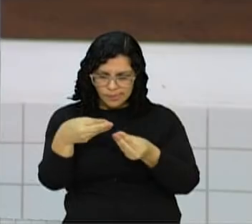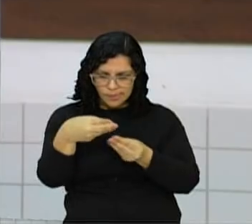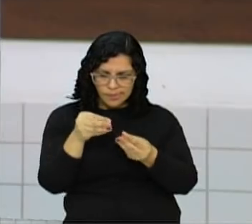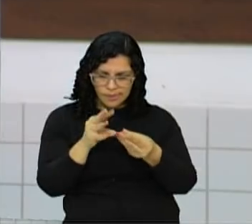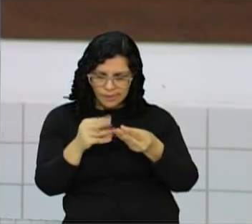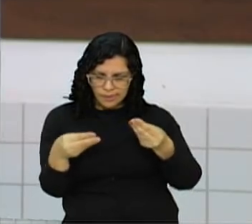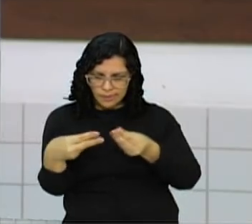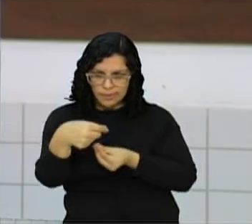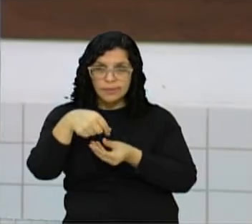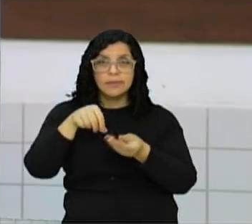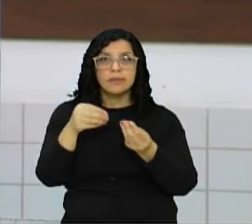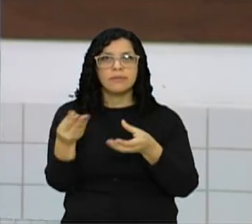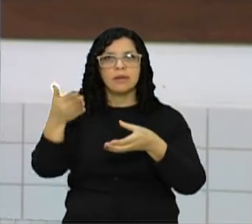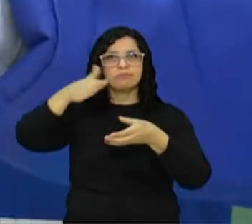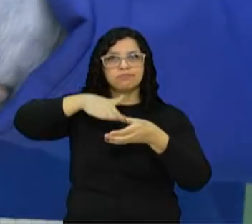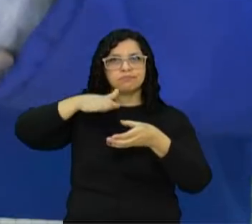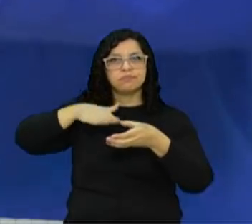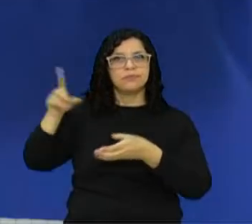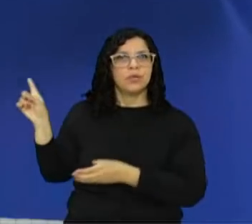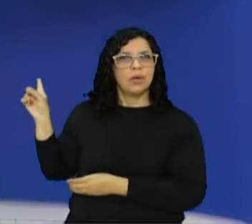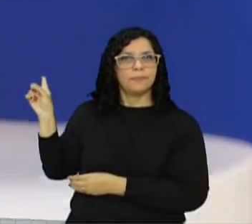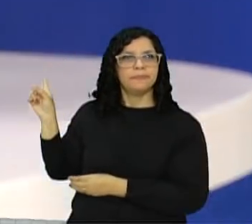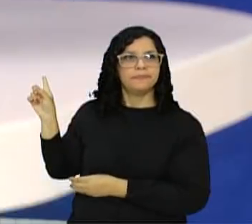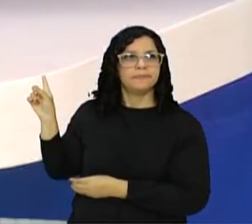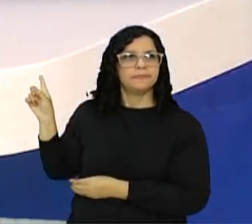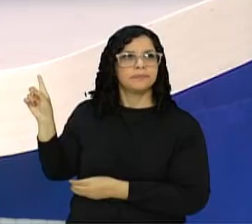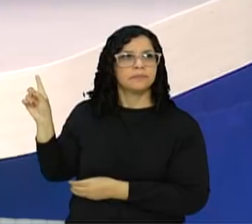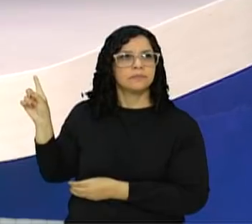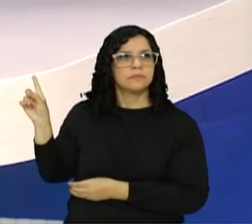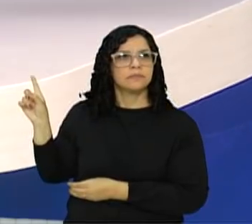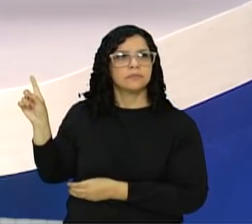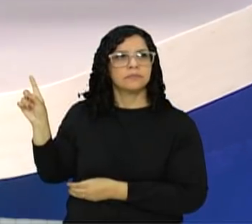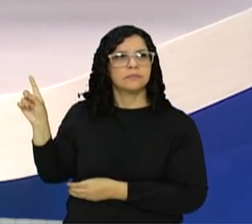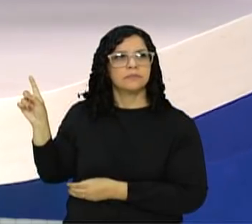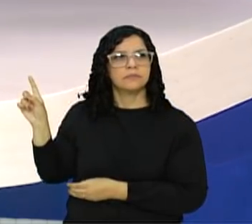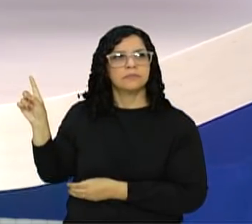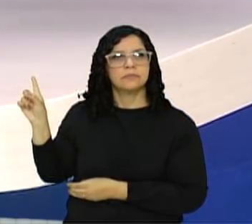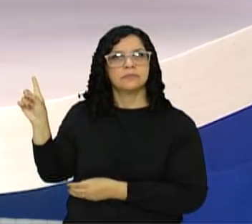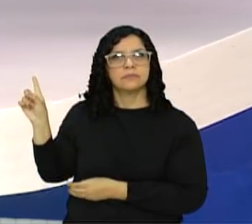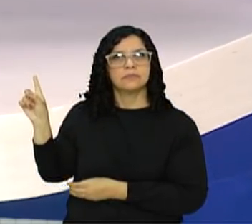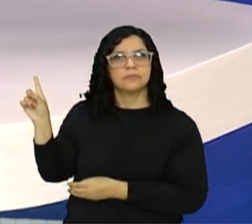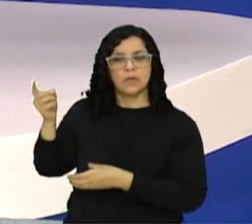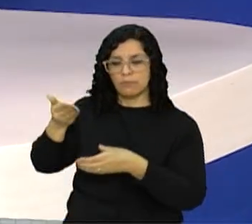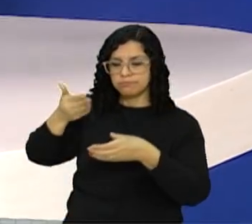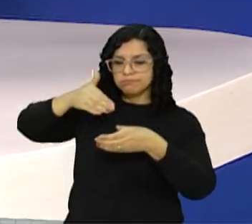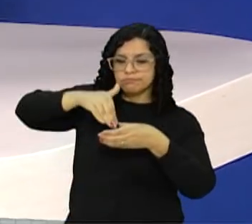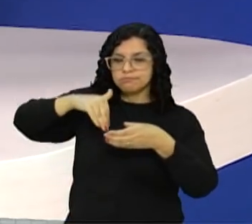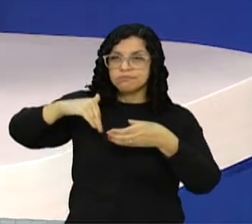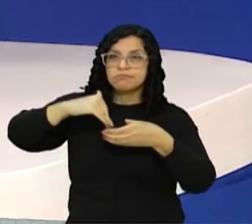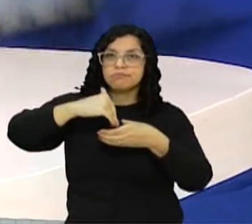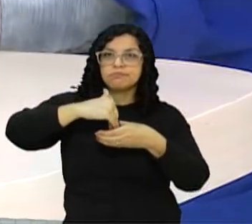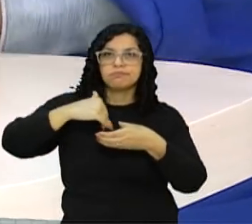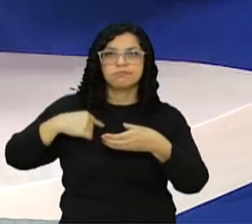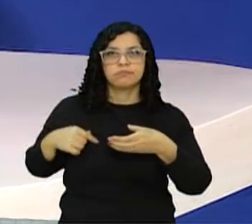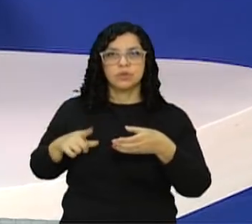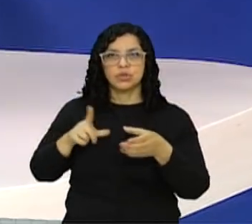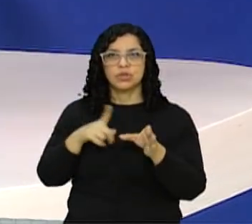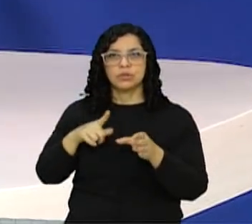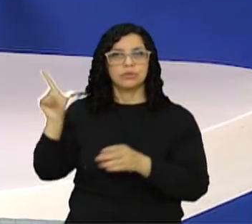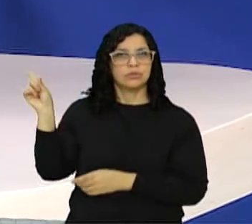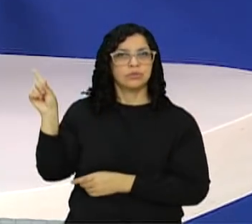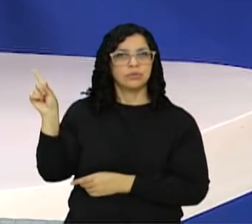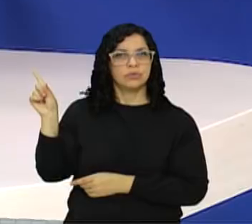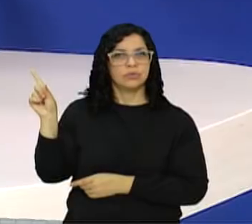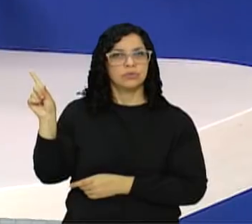pouco, né? E vou colocar no fundo da nossa garrafa. Agora,